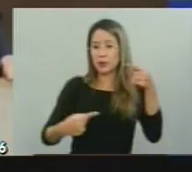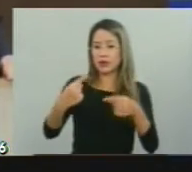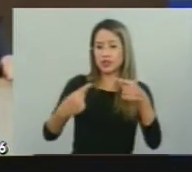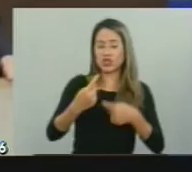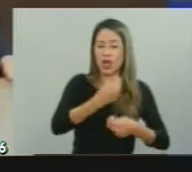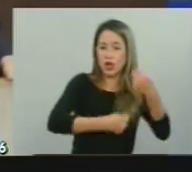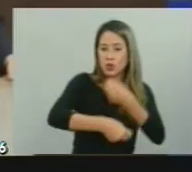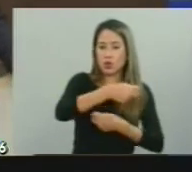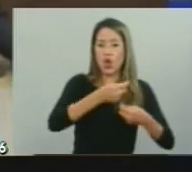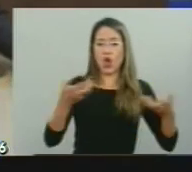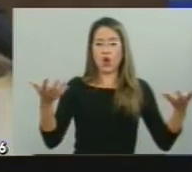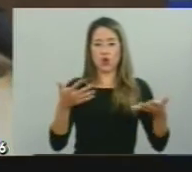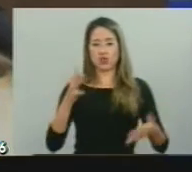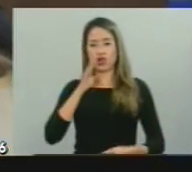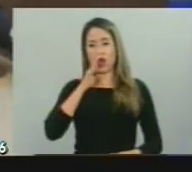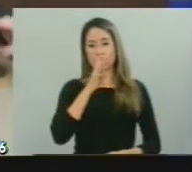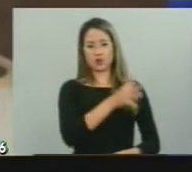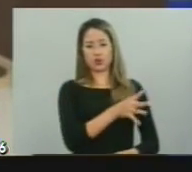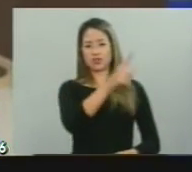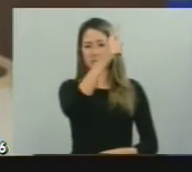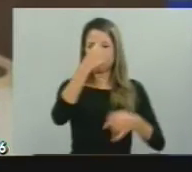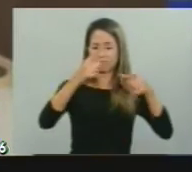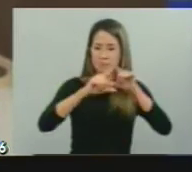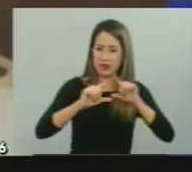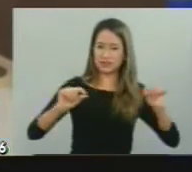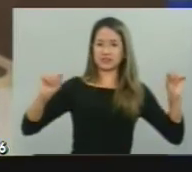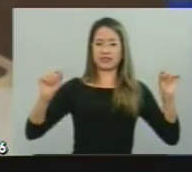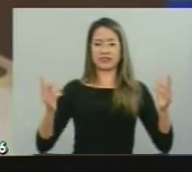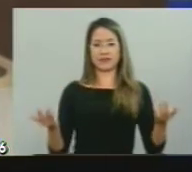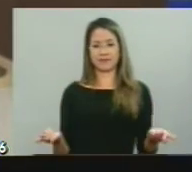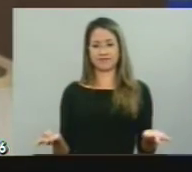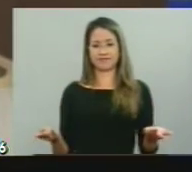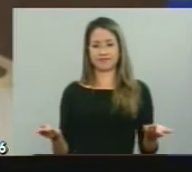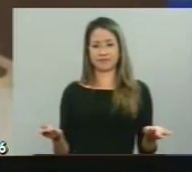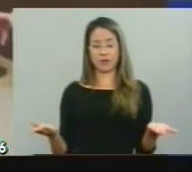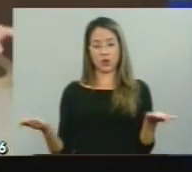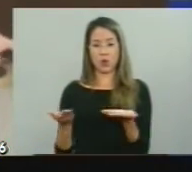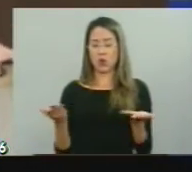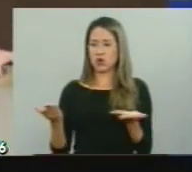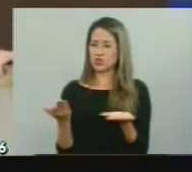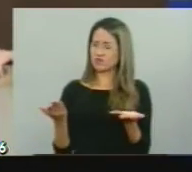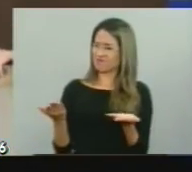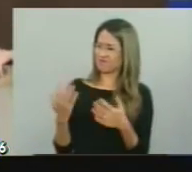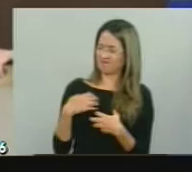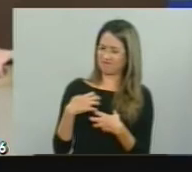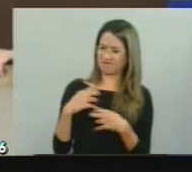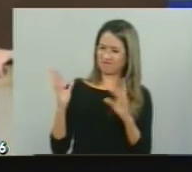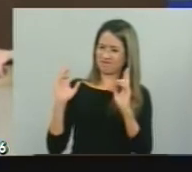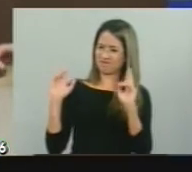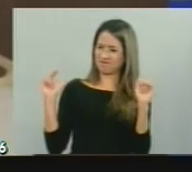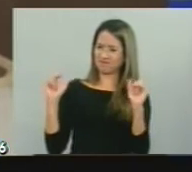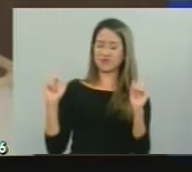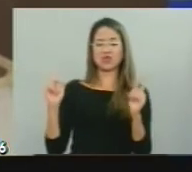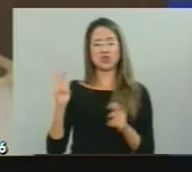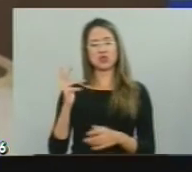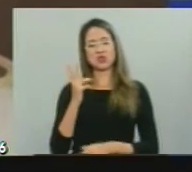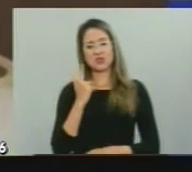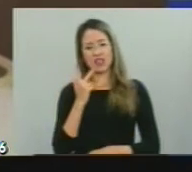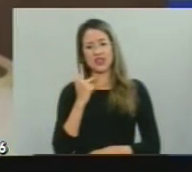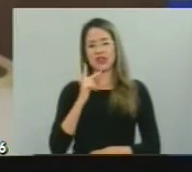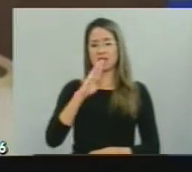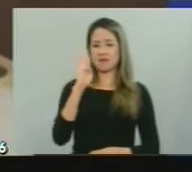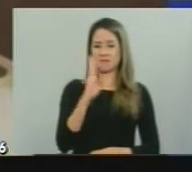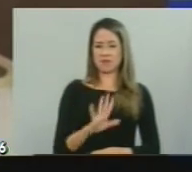acusa hoje em Brasília. É esta contradição que se vê no Ceará e no Brasil.